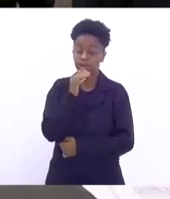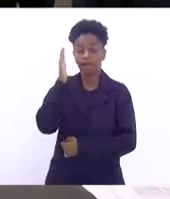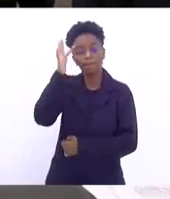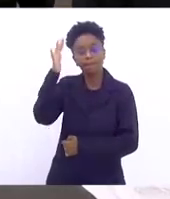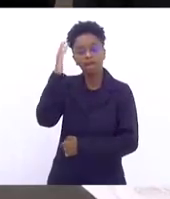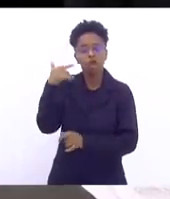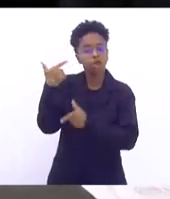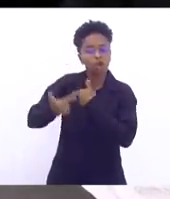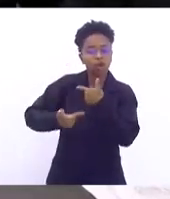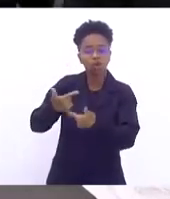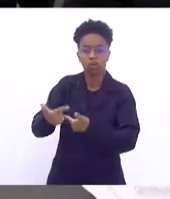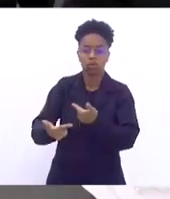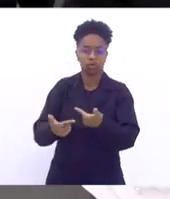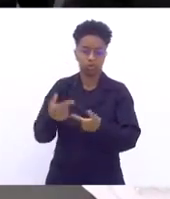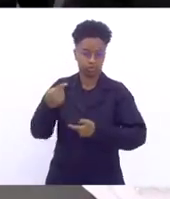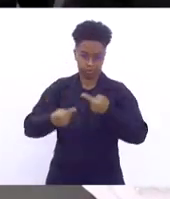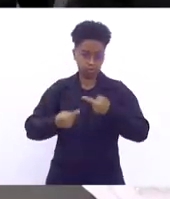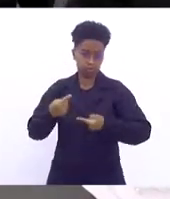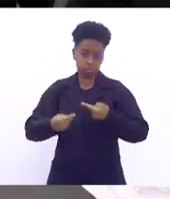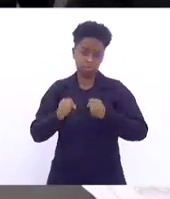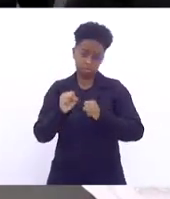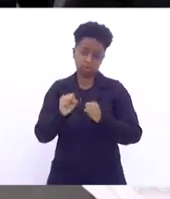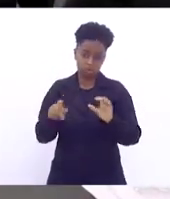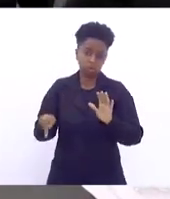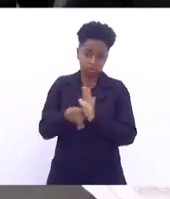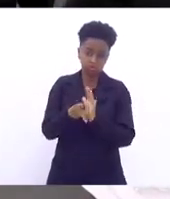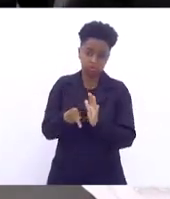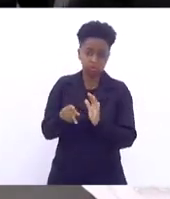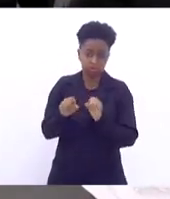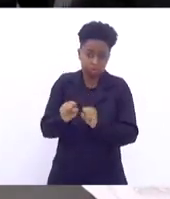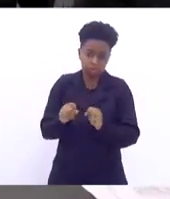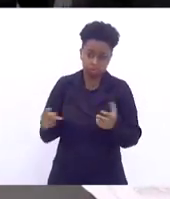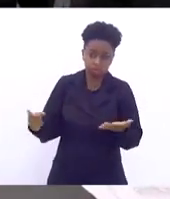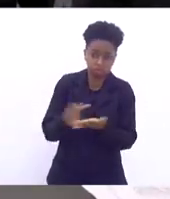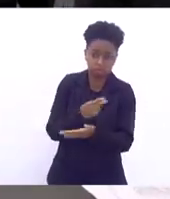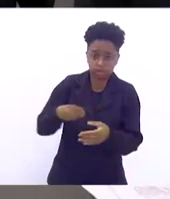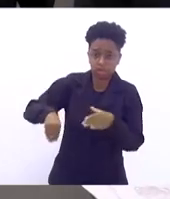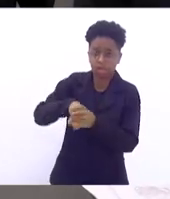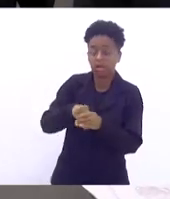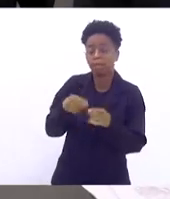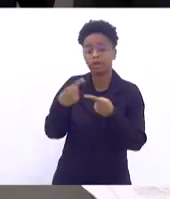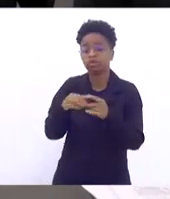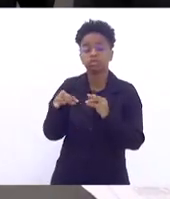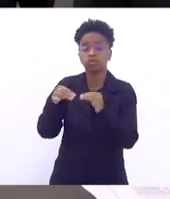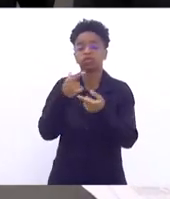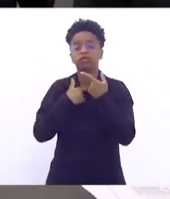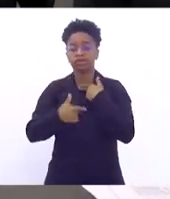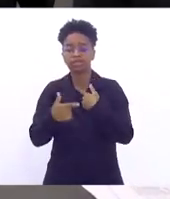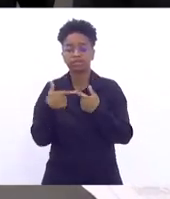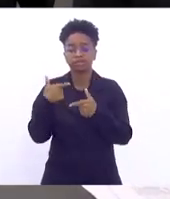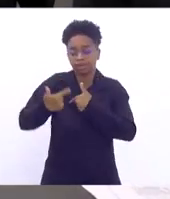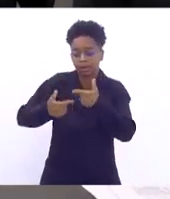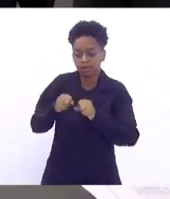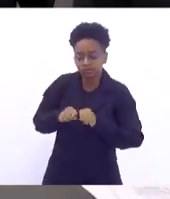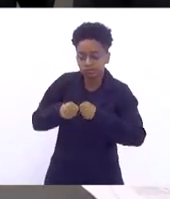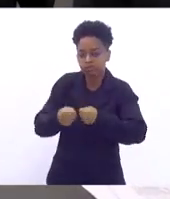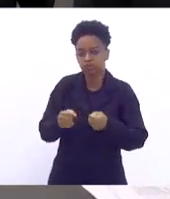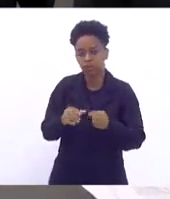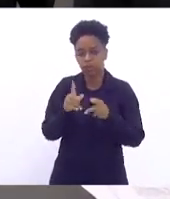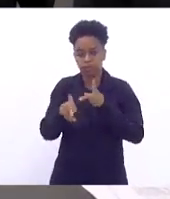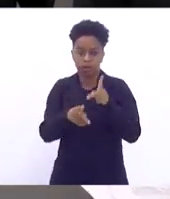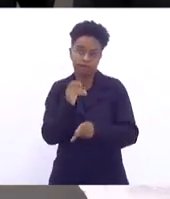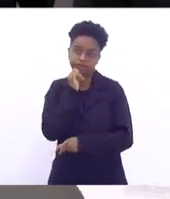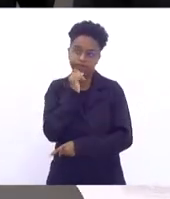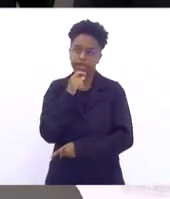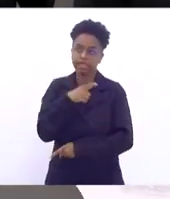política fraticida porque pode acontecer internamente a gente é colega né mas todo mundo quer trabalhar pelo povo e aí chega na hora uma bancada de